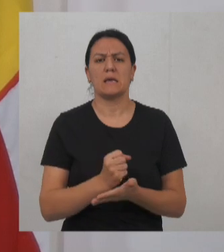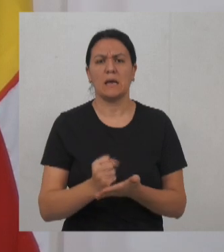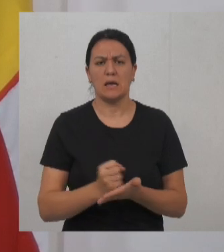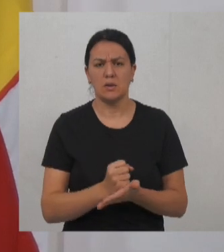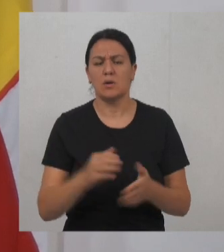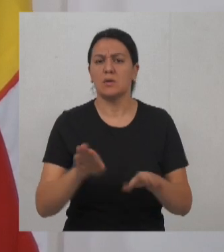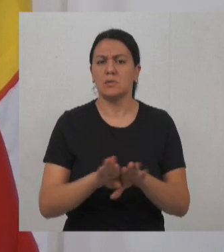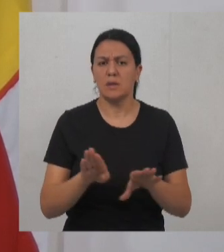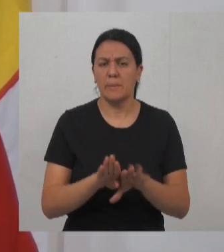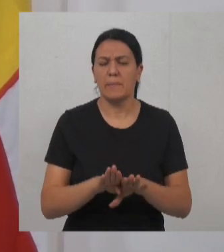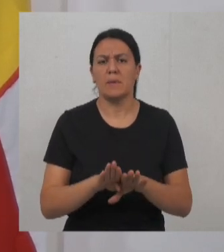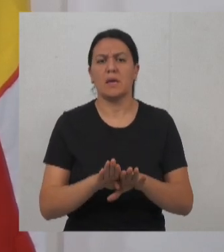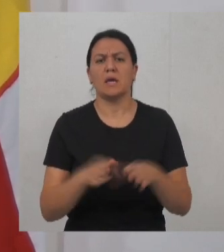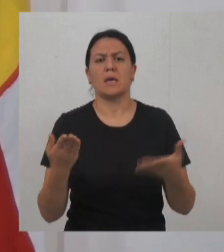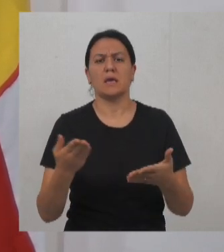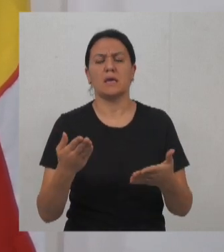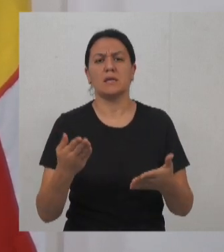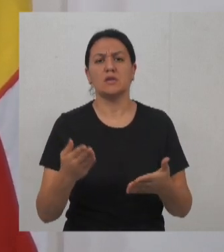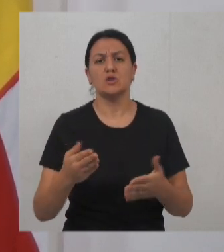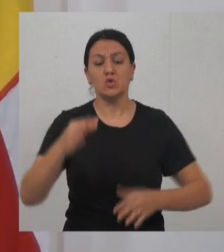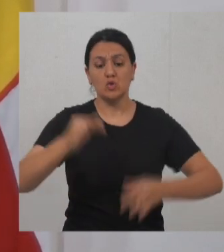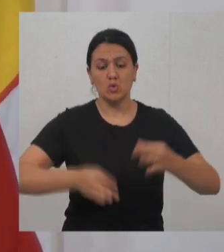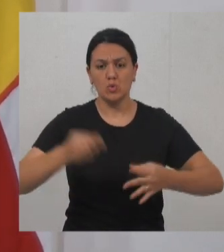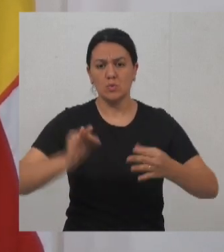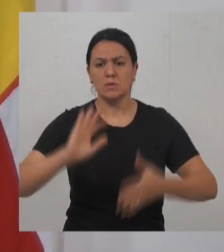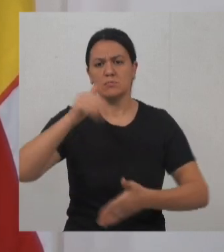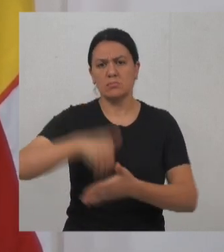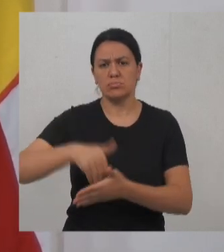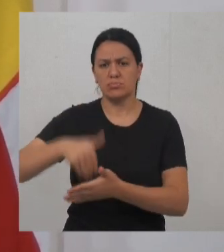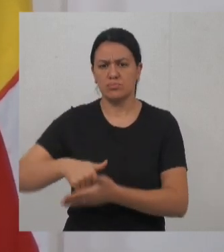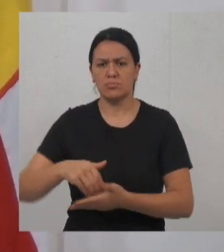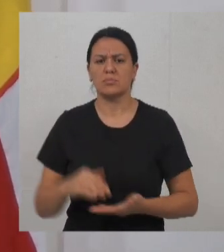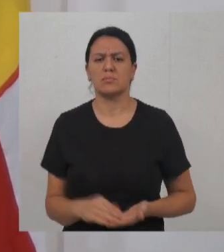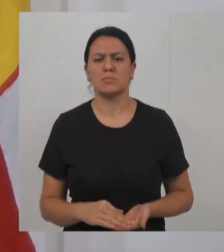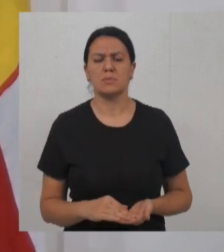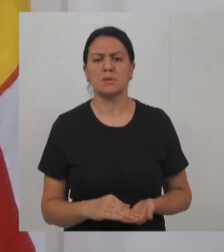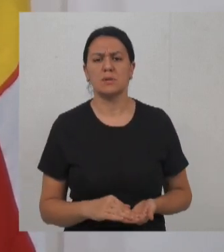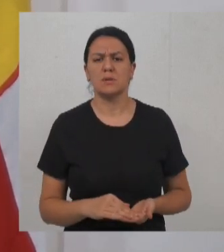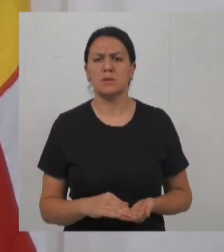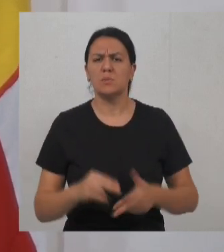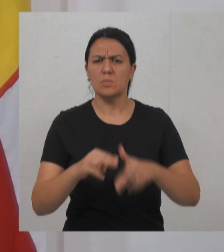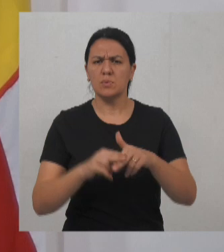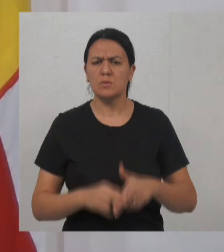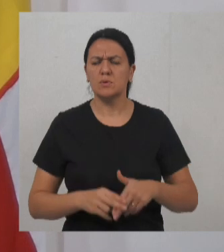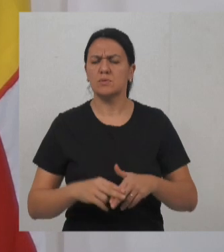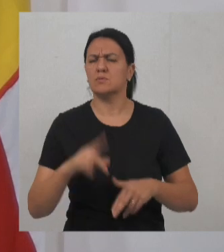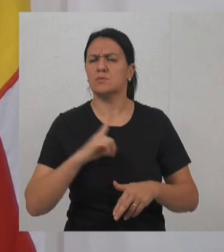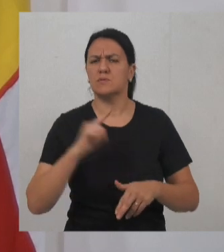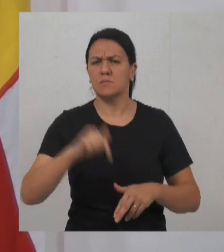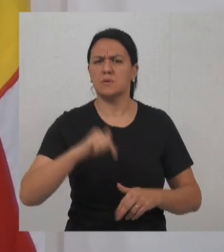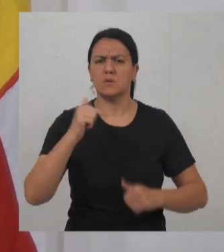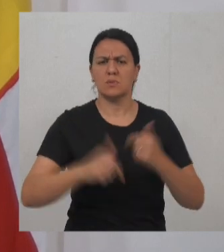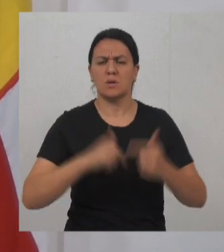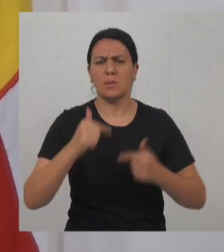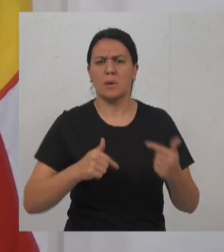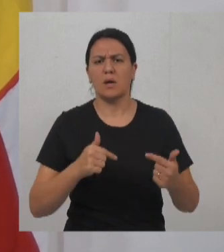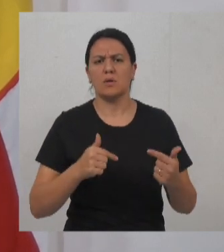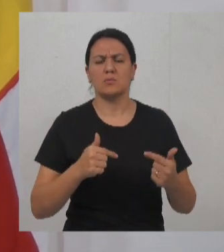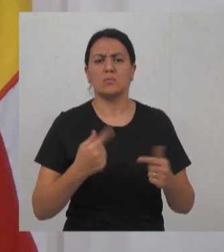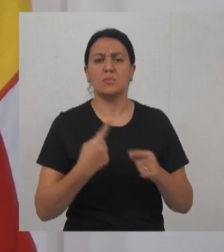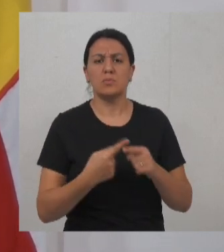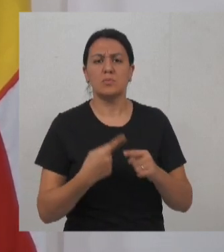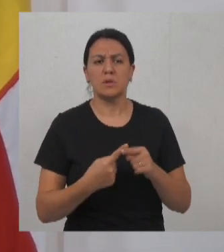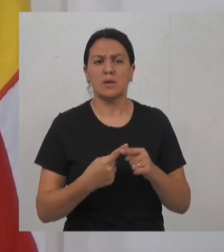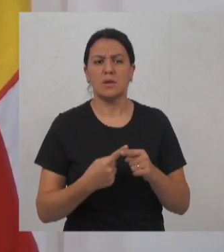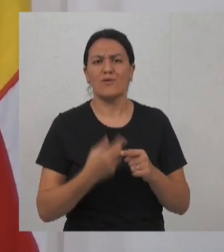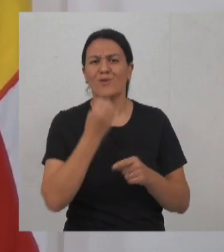na condução, e tivemos, assim, esse trabalho muito facilitado exatamente pelo comprometimento de